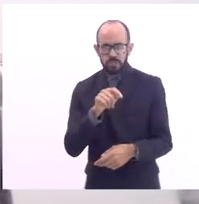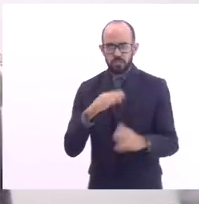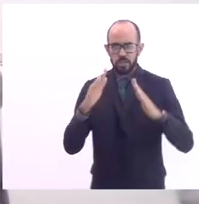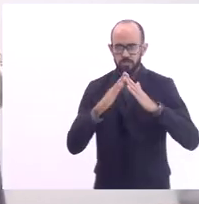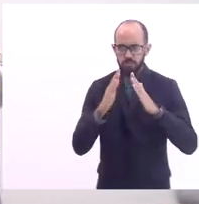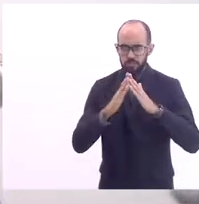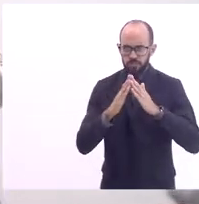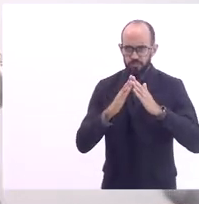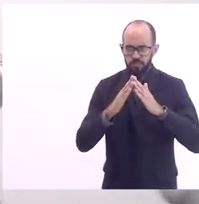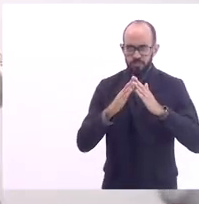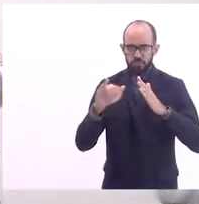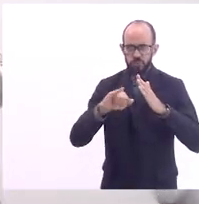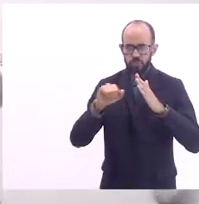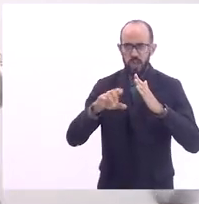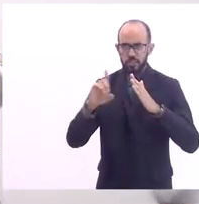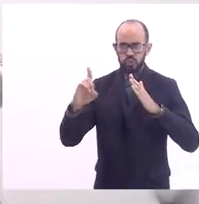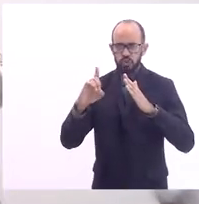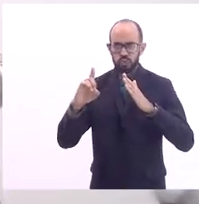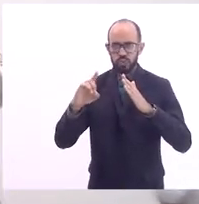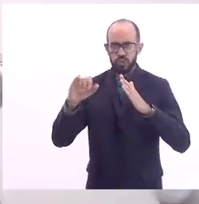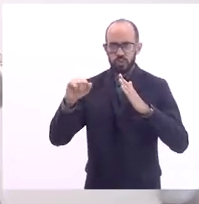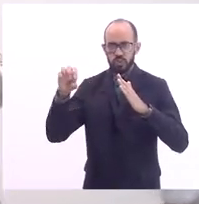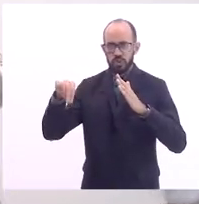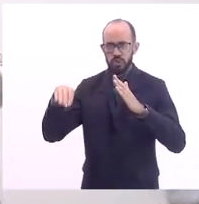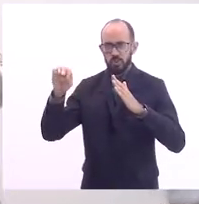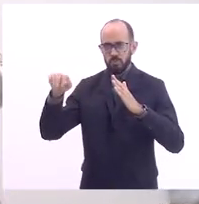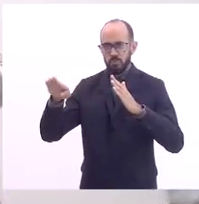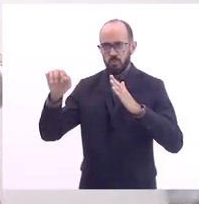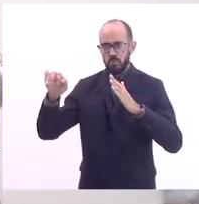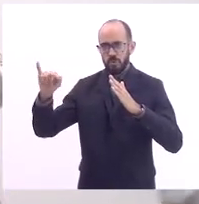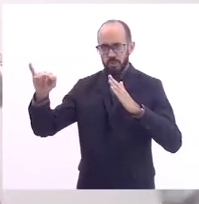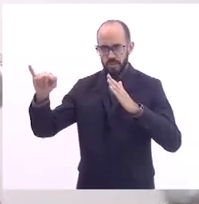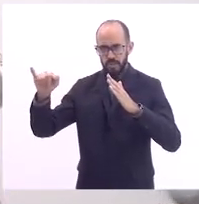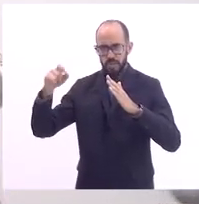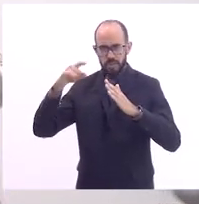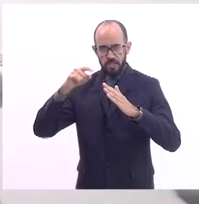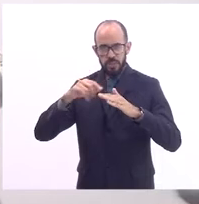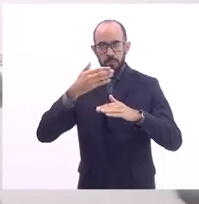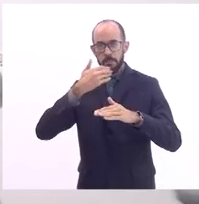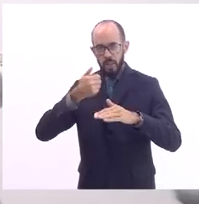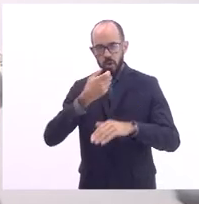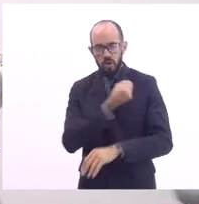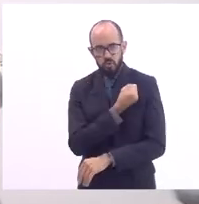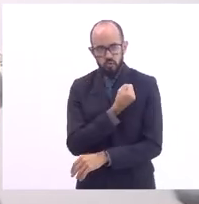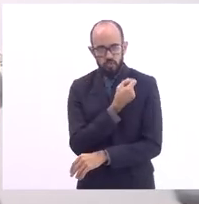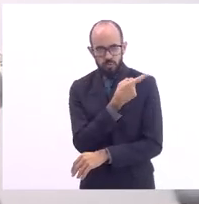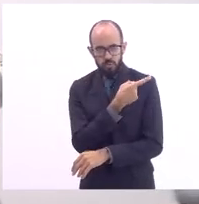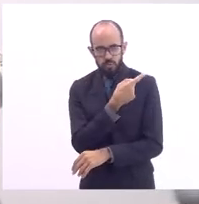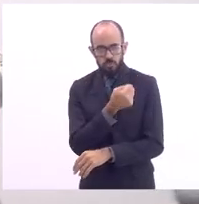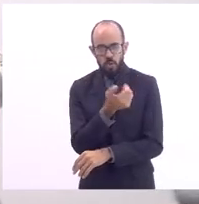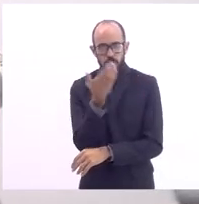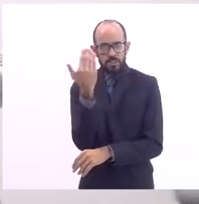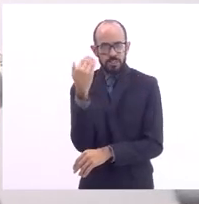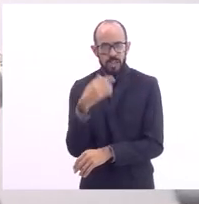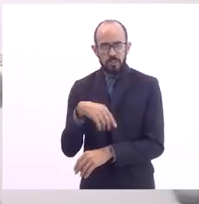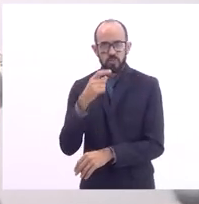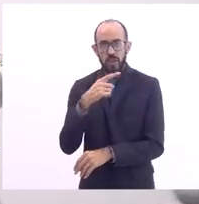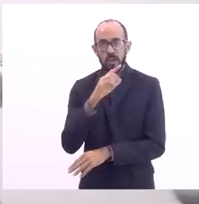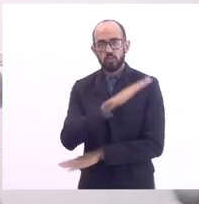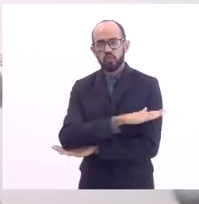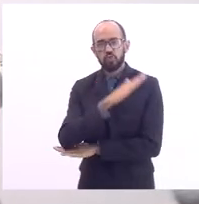Imbuí, lá em Niterói, por exemplo, que os indicadores estão melhorando. Recentemente, os moradores ficaram 24 horas sem energia